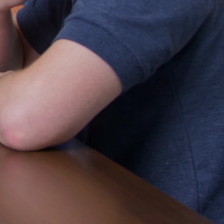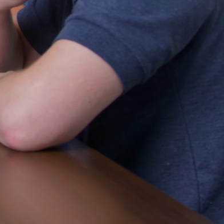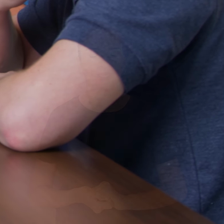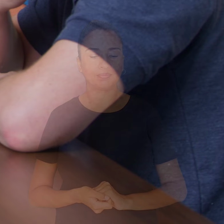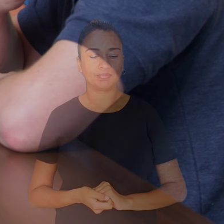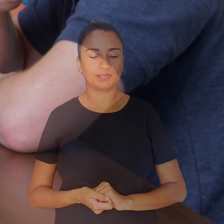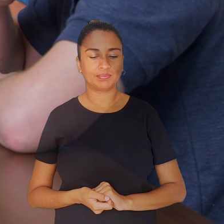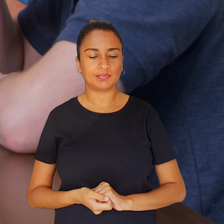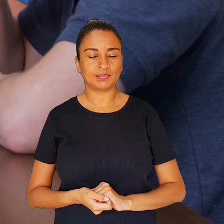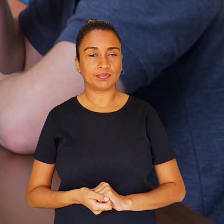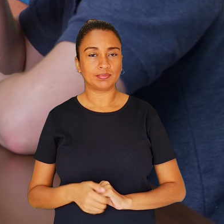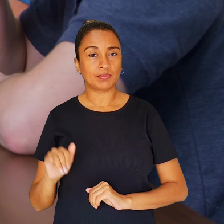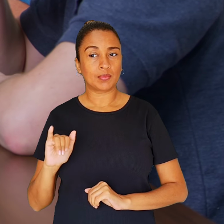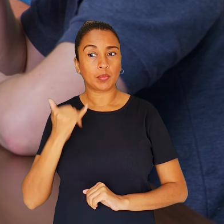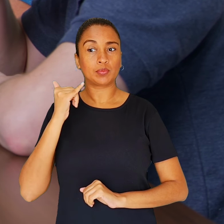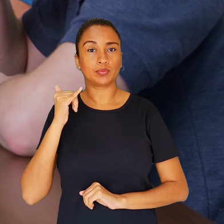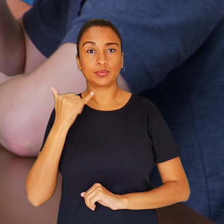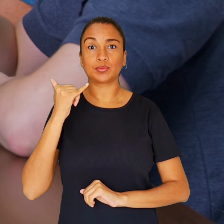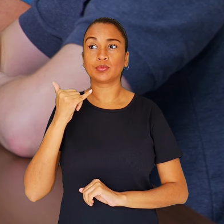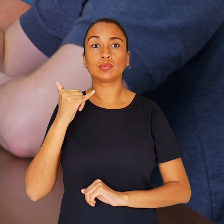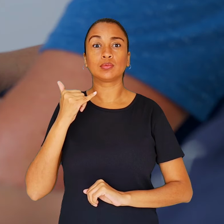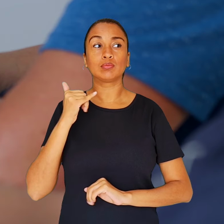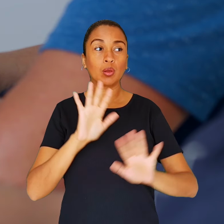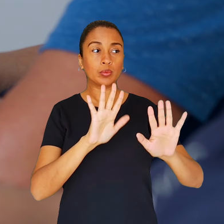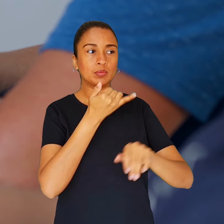não. Não, então. Opa, opa.